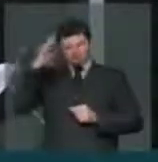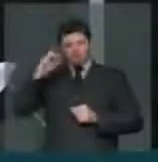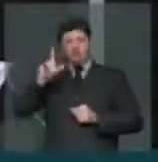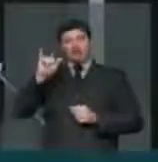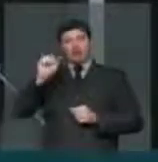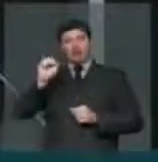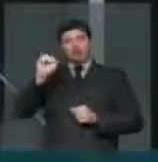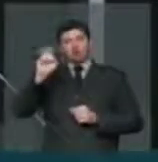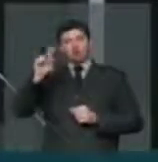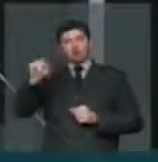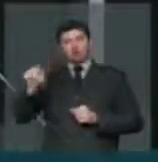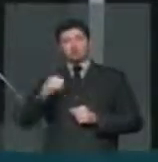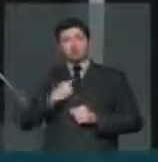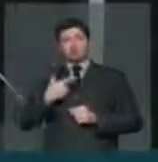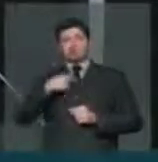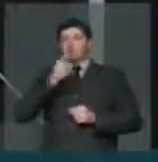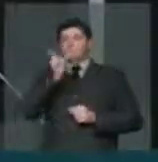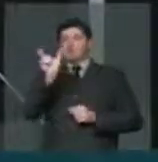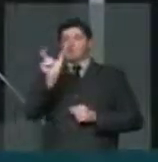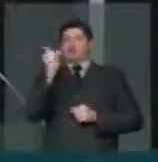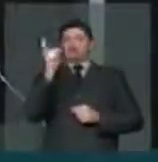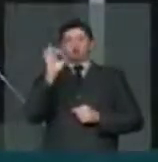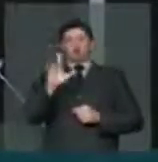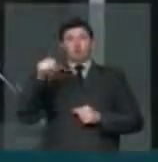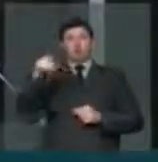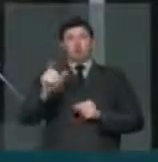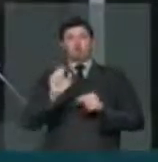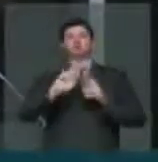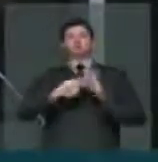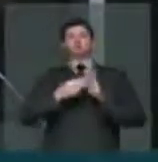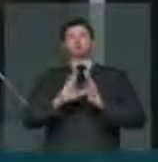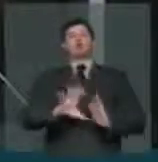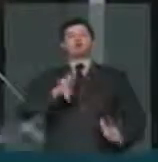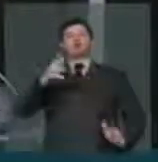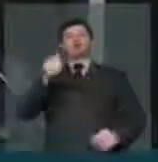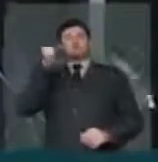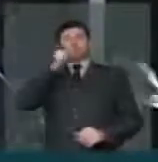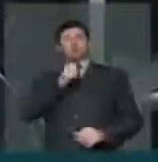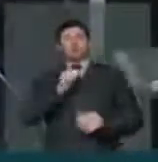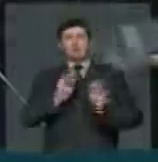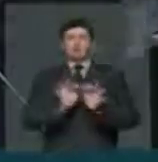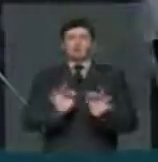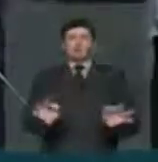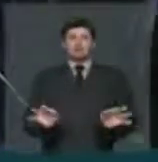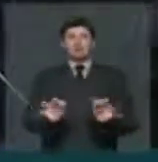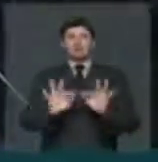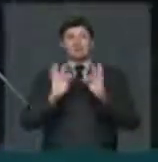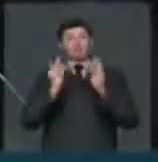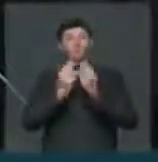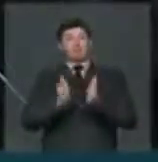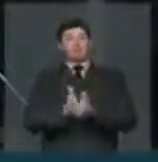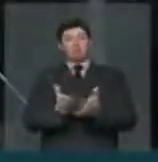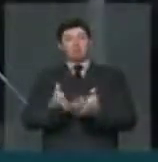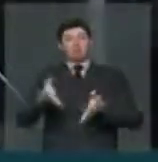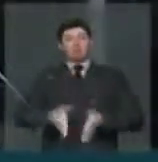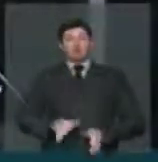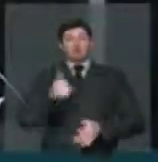Souza, só me vem uma palavra: coragem. Menina de família humilde, nascida